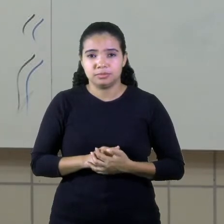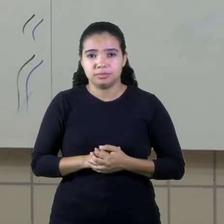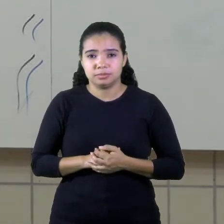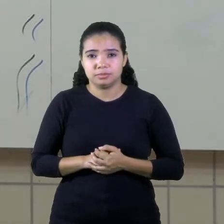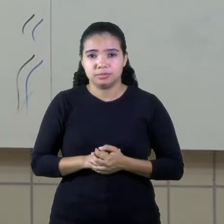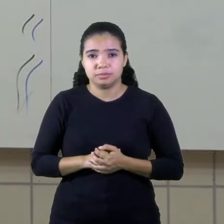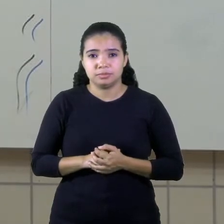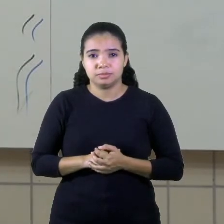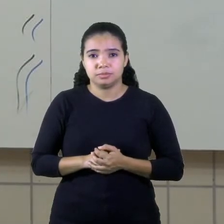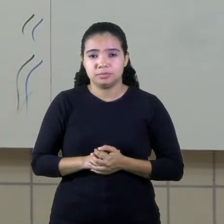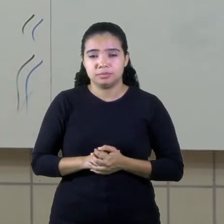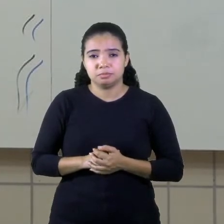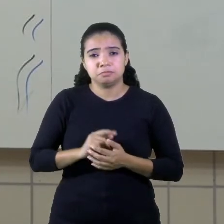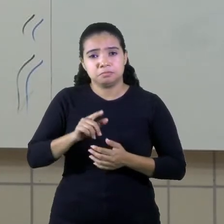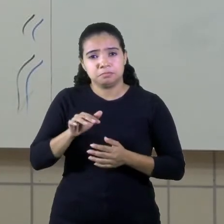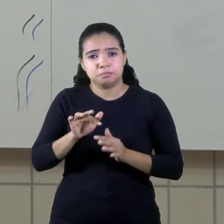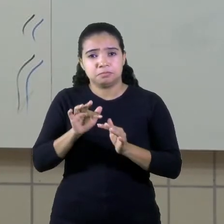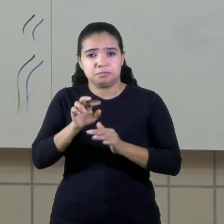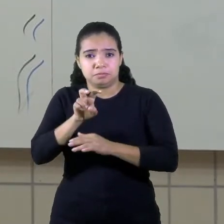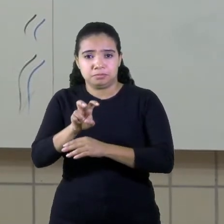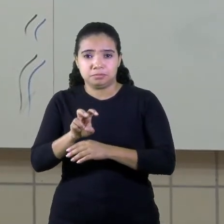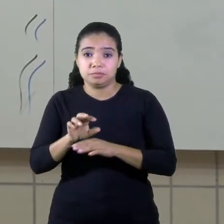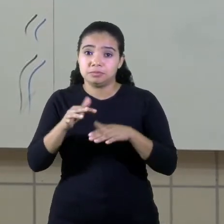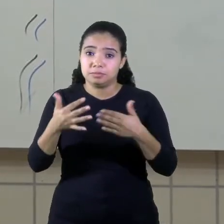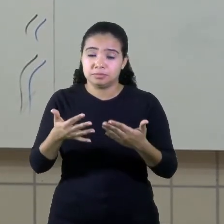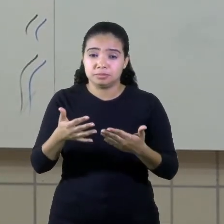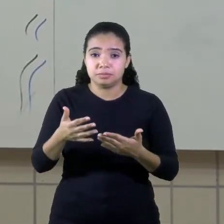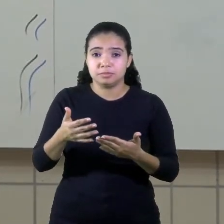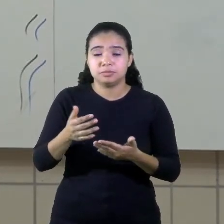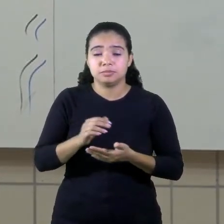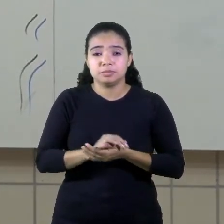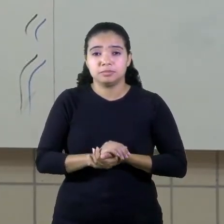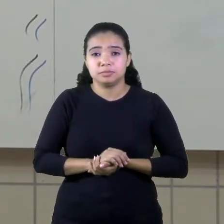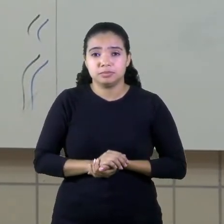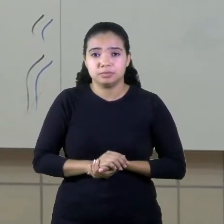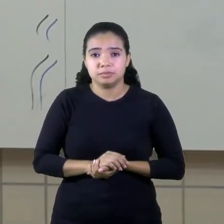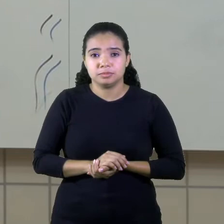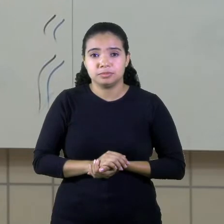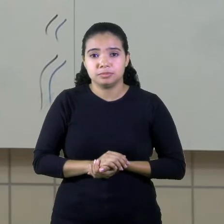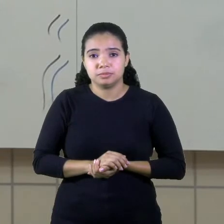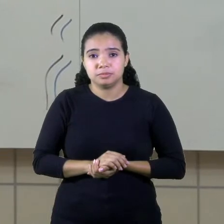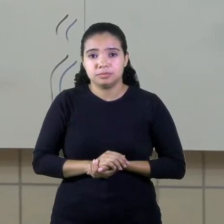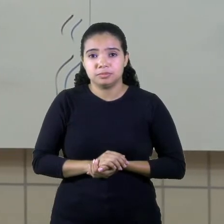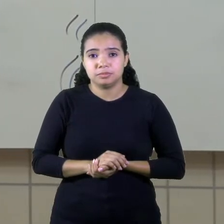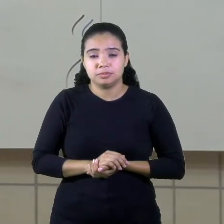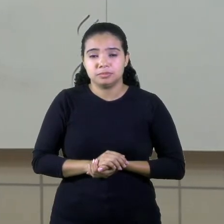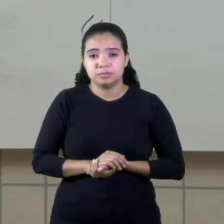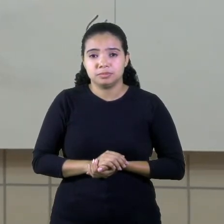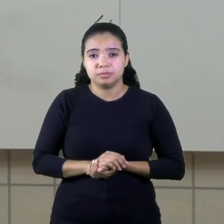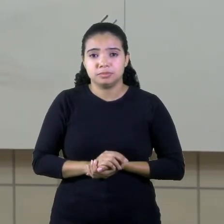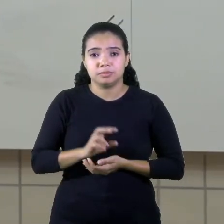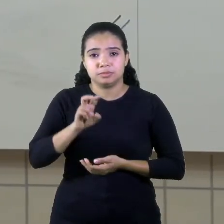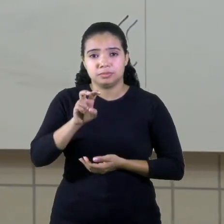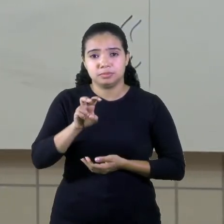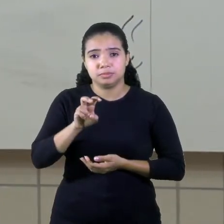que costumava ser 5, não é isso? Então aqui, essa medida ela tem 5 unidades,